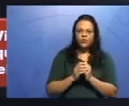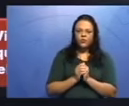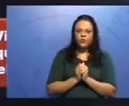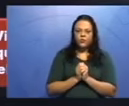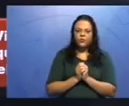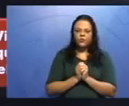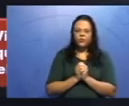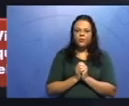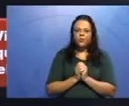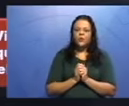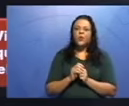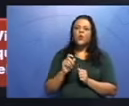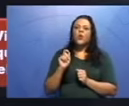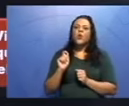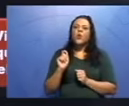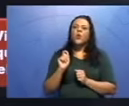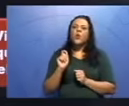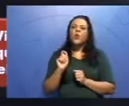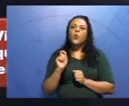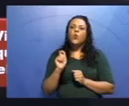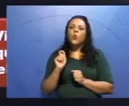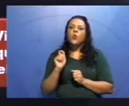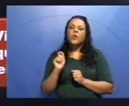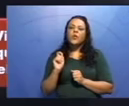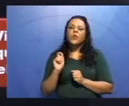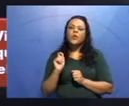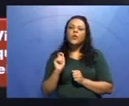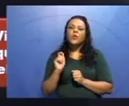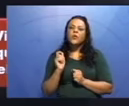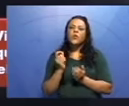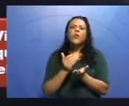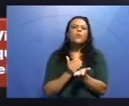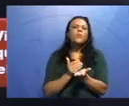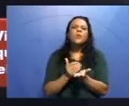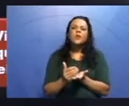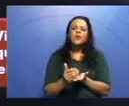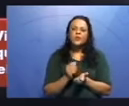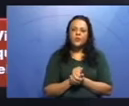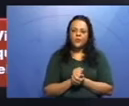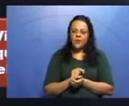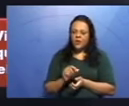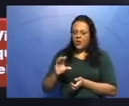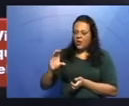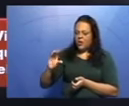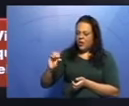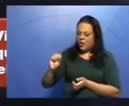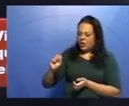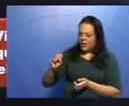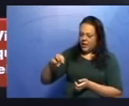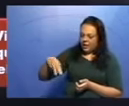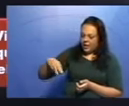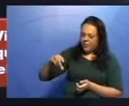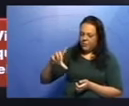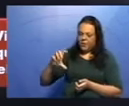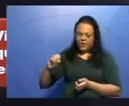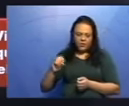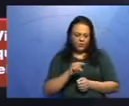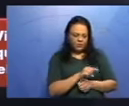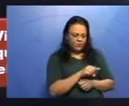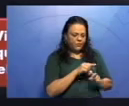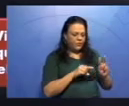Bom, o que acontece, né? Qual o início da história? Camilo e Vilela são amigos de infância.